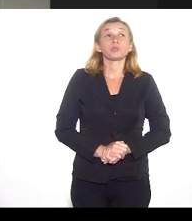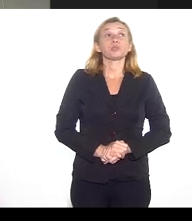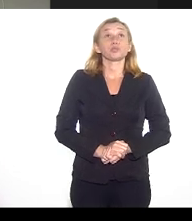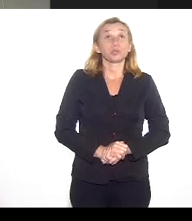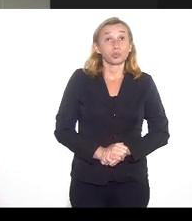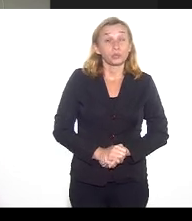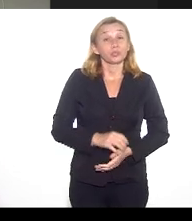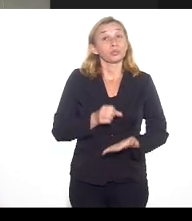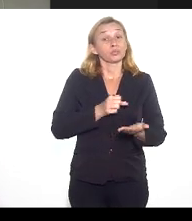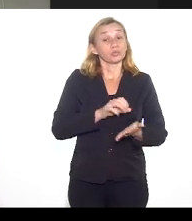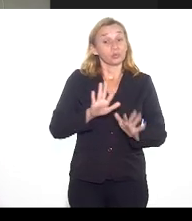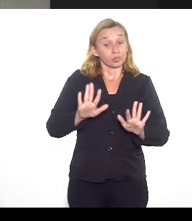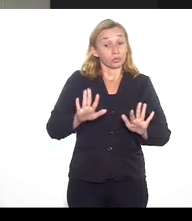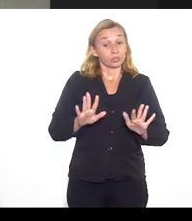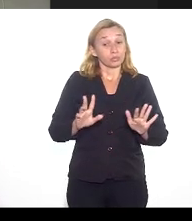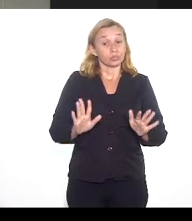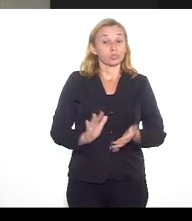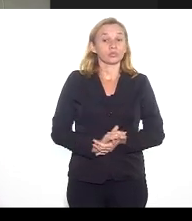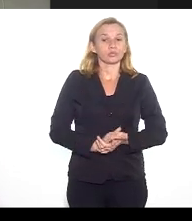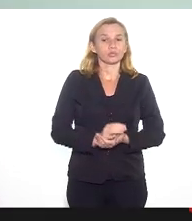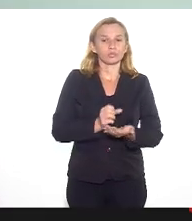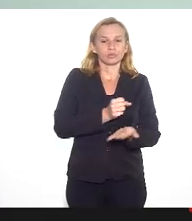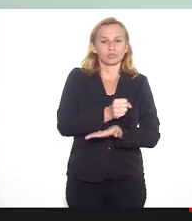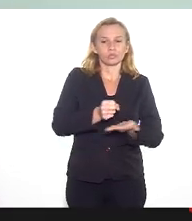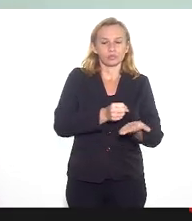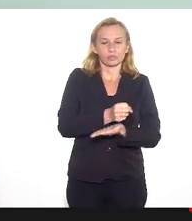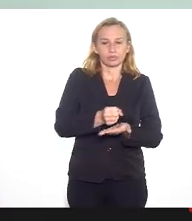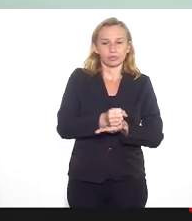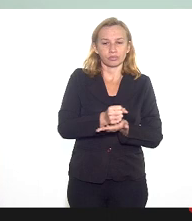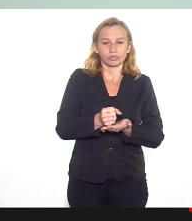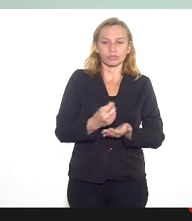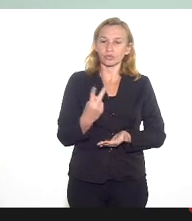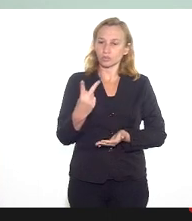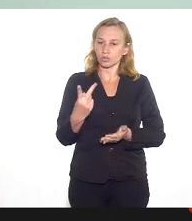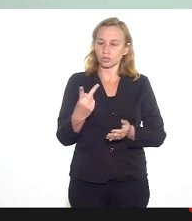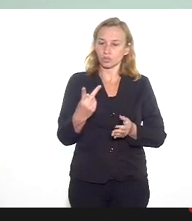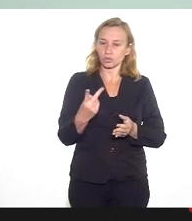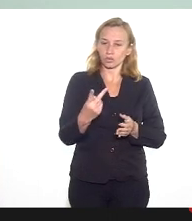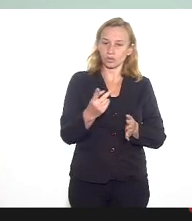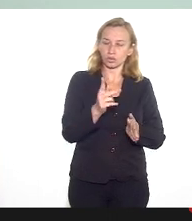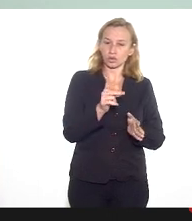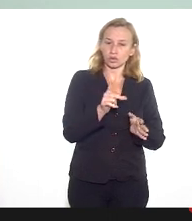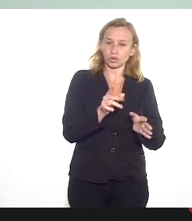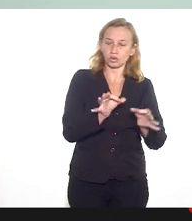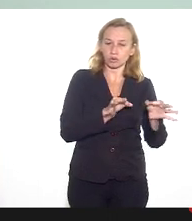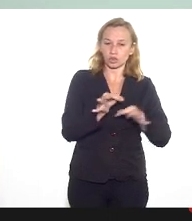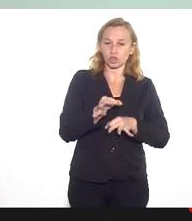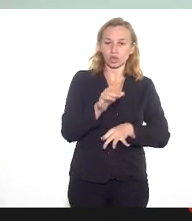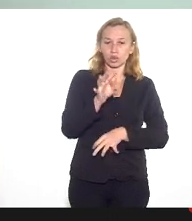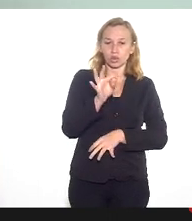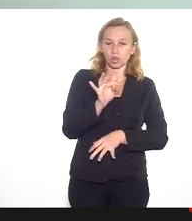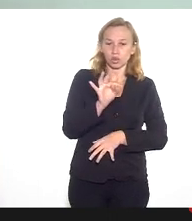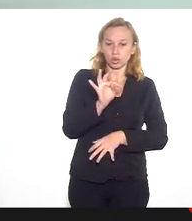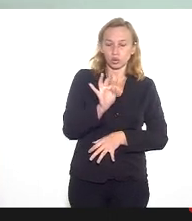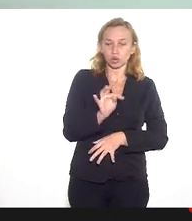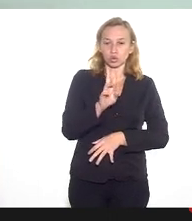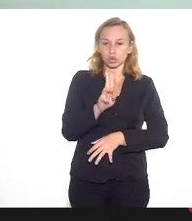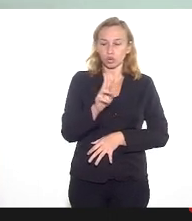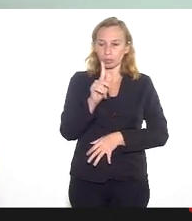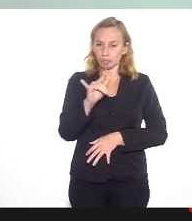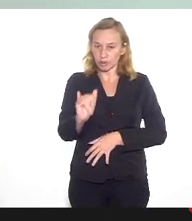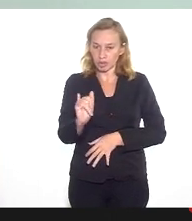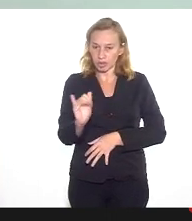É basicamente o que está concentrado em dois projetos, né? O Tupi, que já foi mencionado aqui, e Bijupirá e Salema.